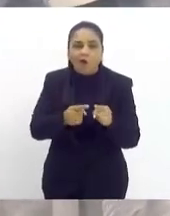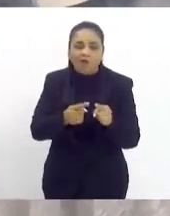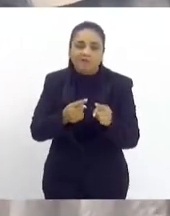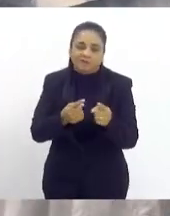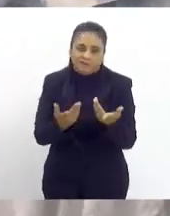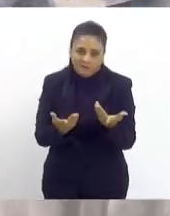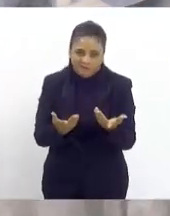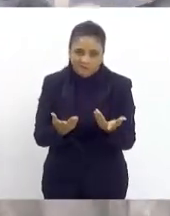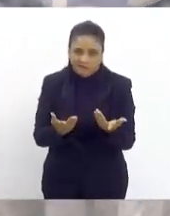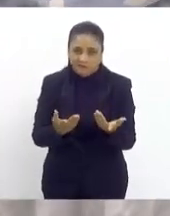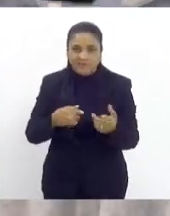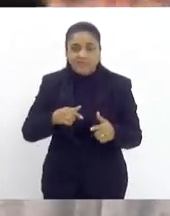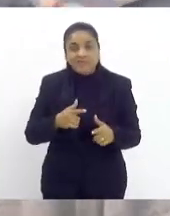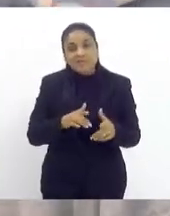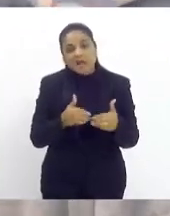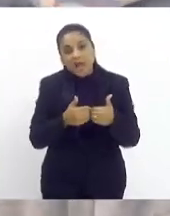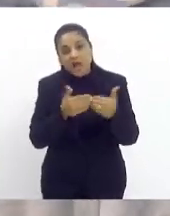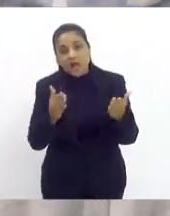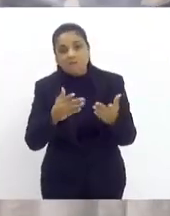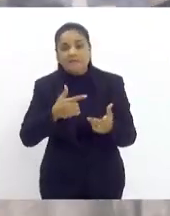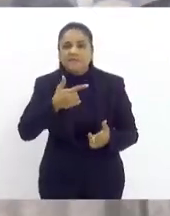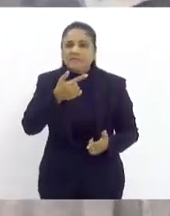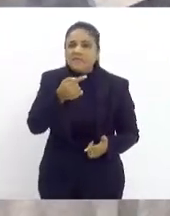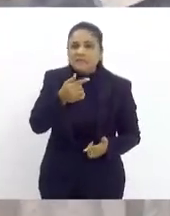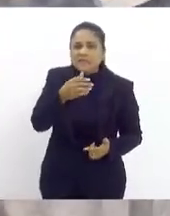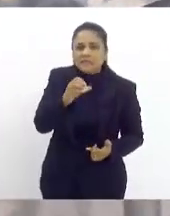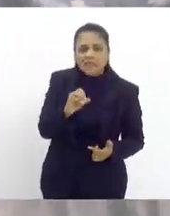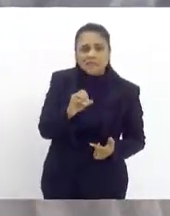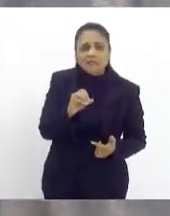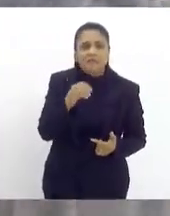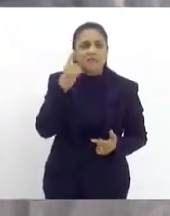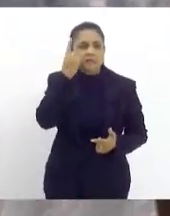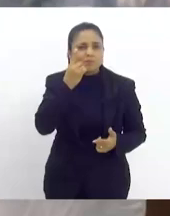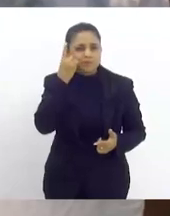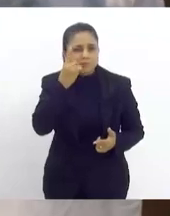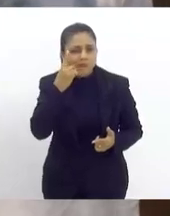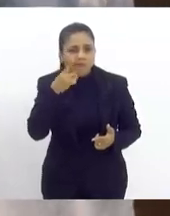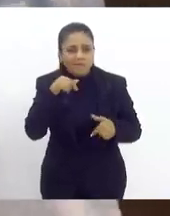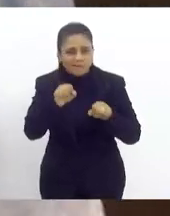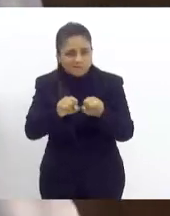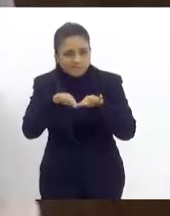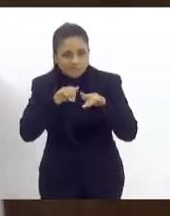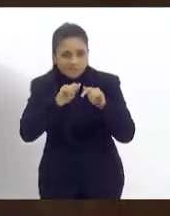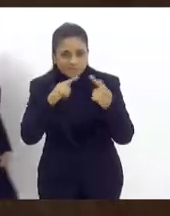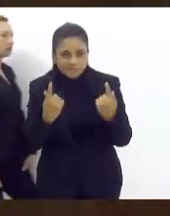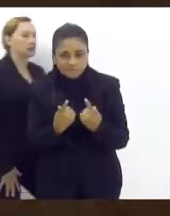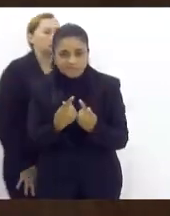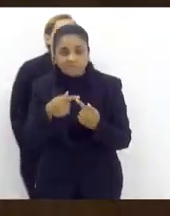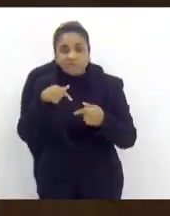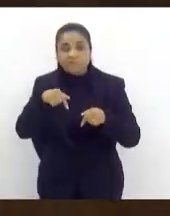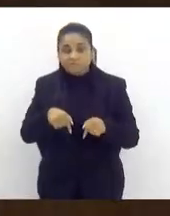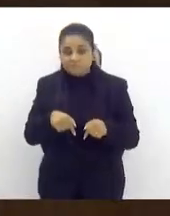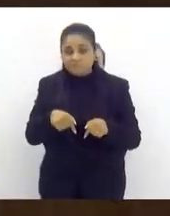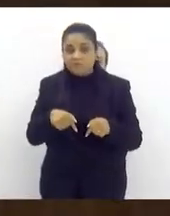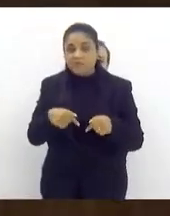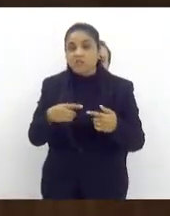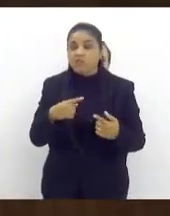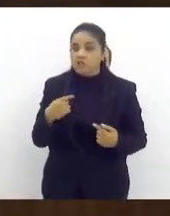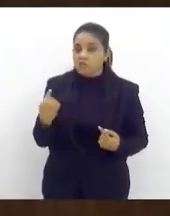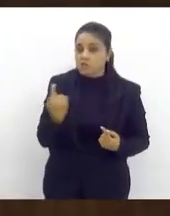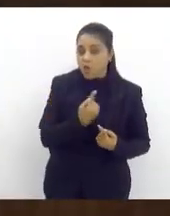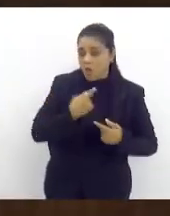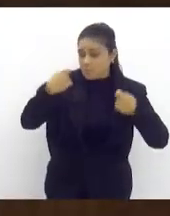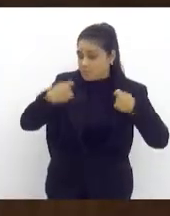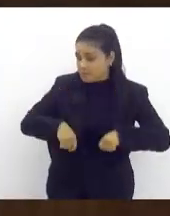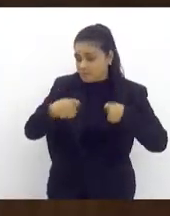os 69 70 deputados e deputados dessa casa mas para essa casa de conjunto nós temos que